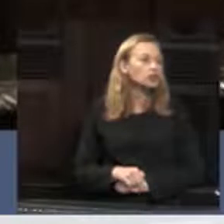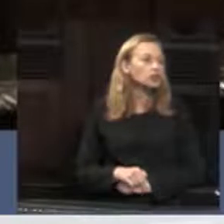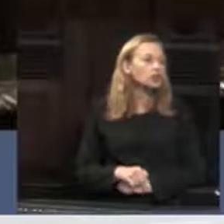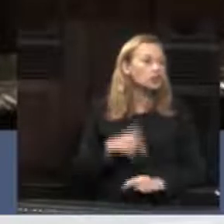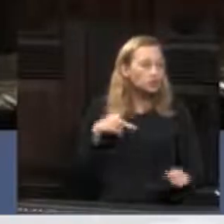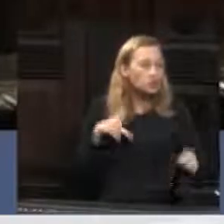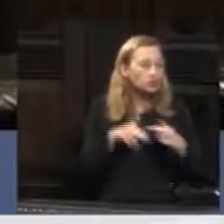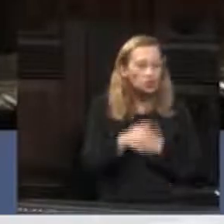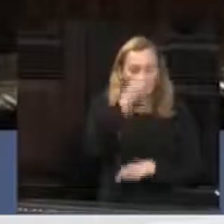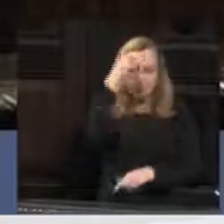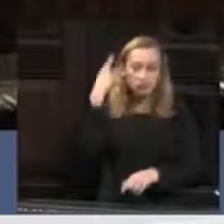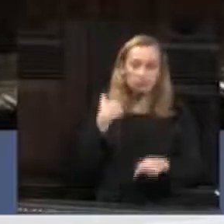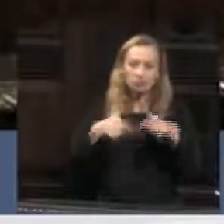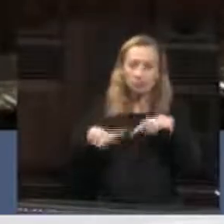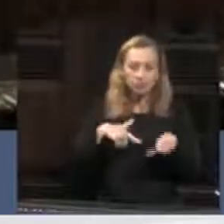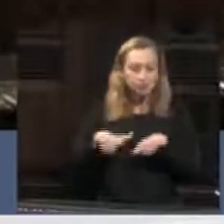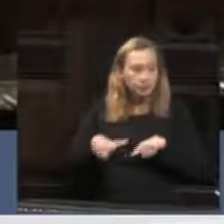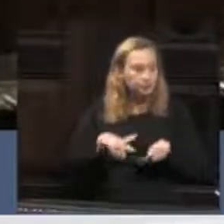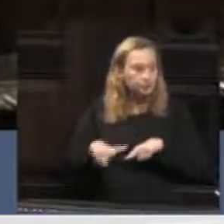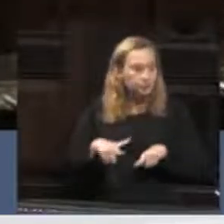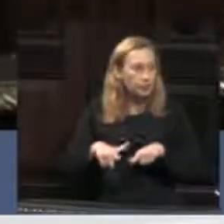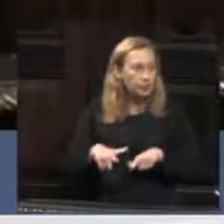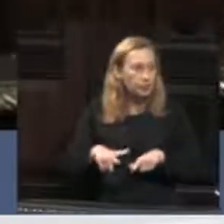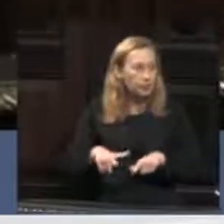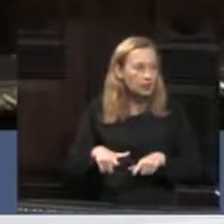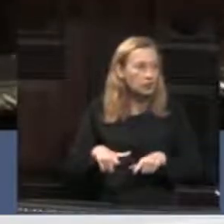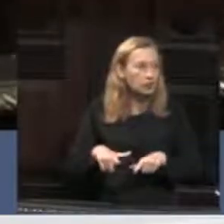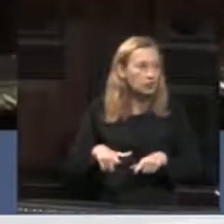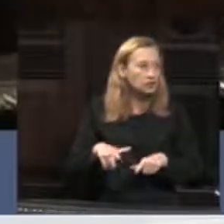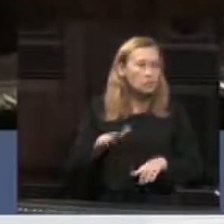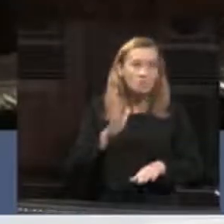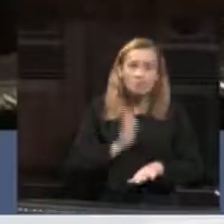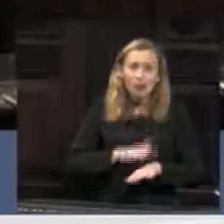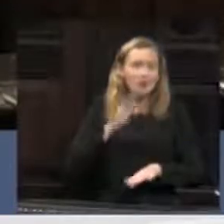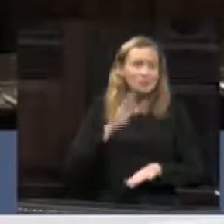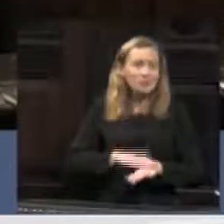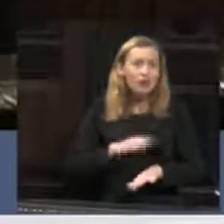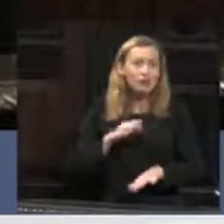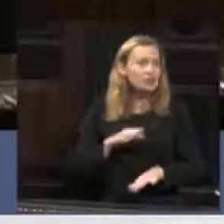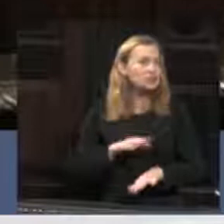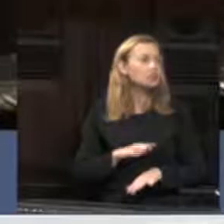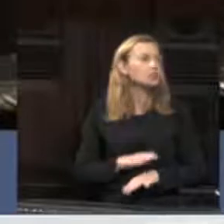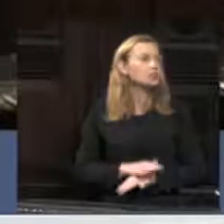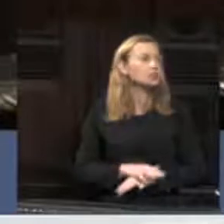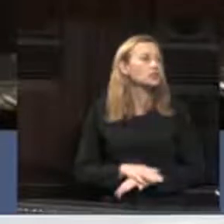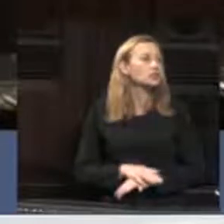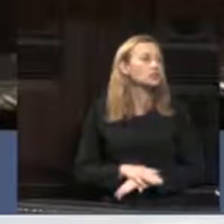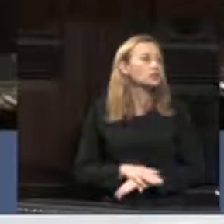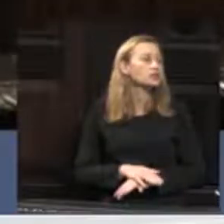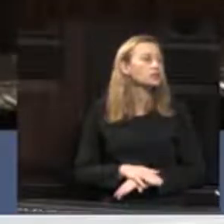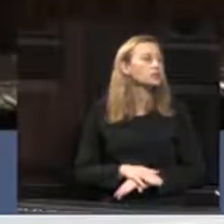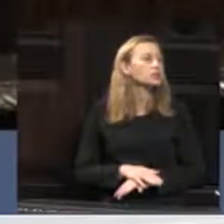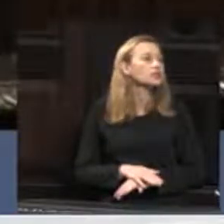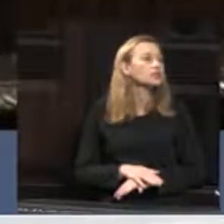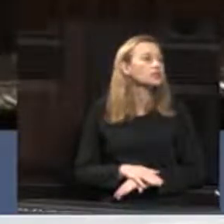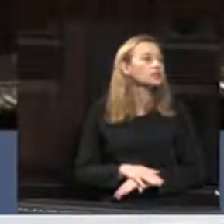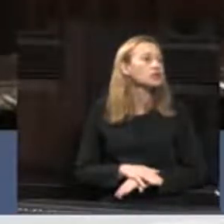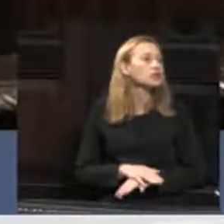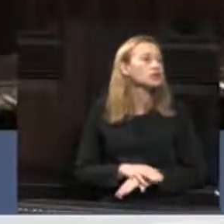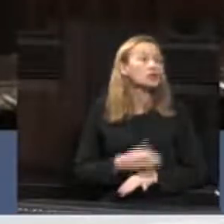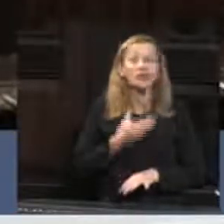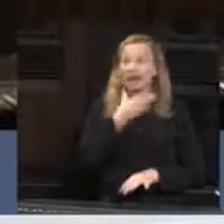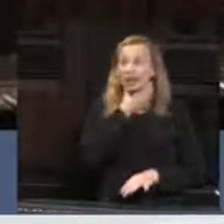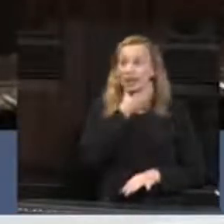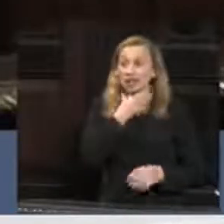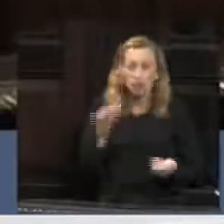trabalhador e trabalhadora, aumentando ainda mais e aprofundando a crise